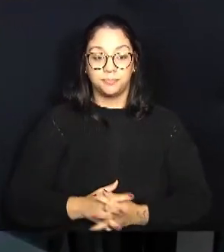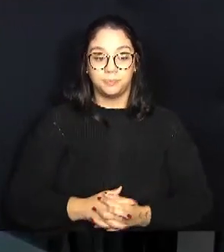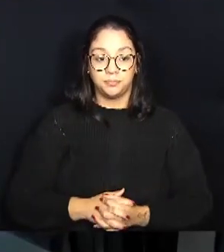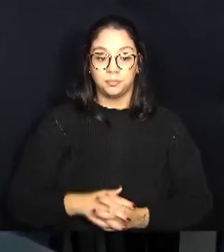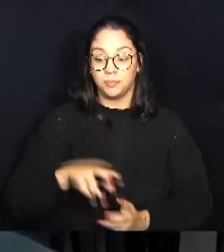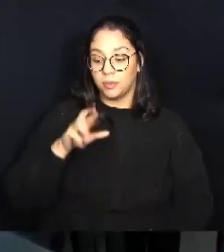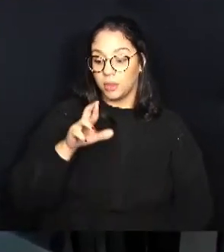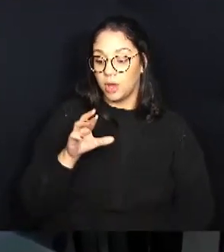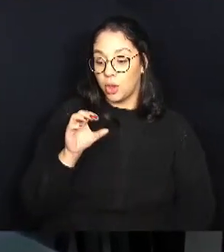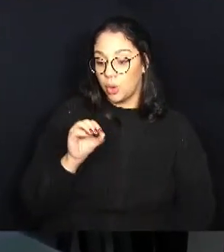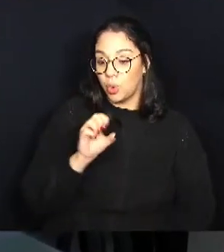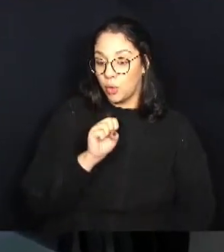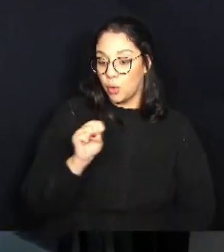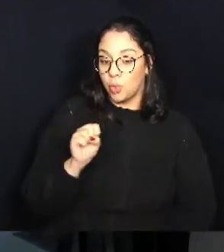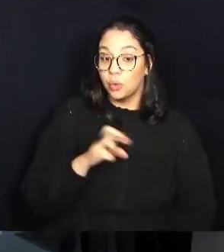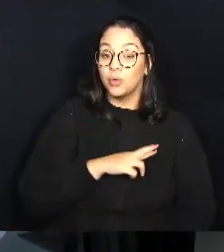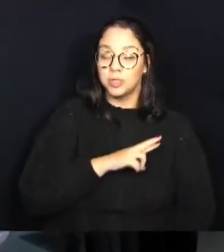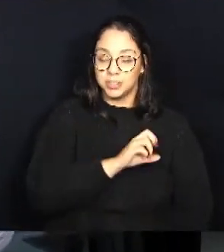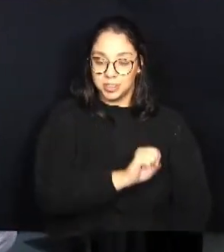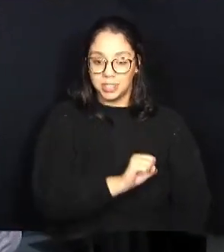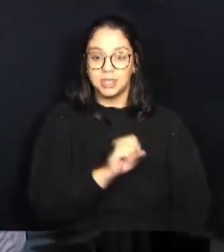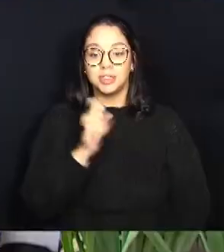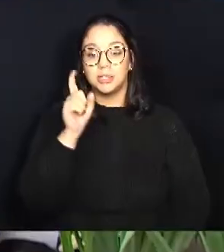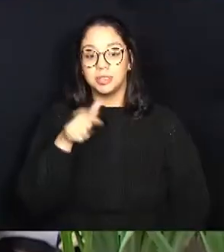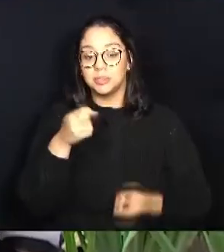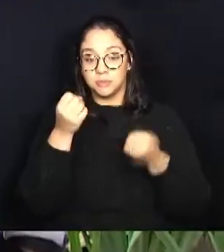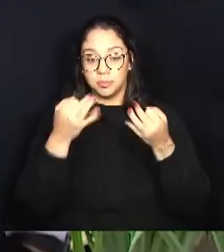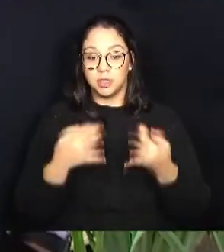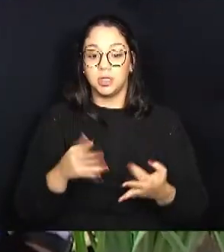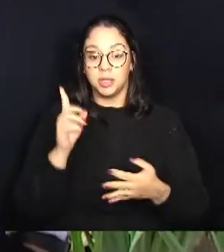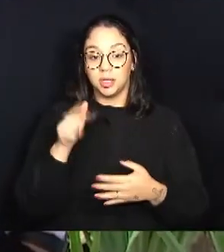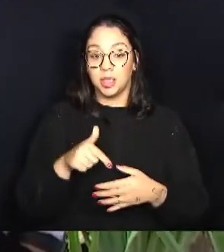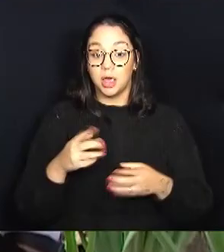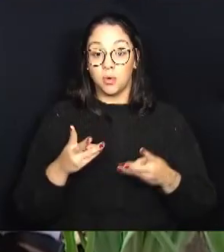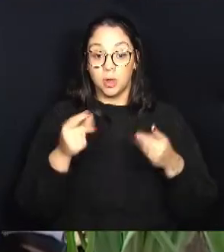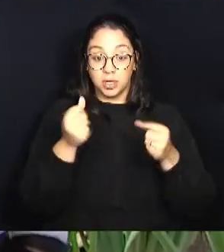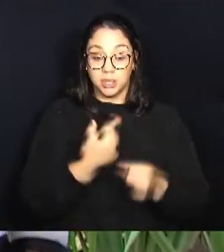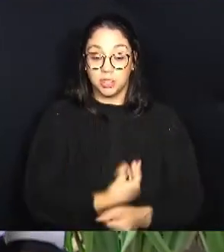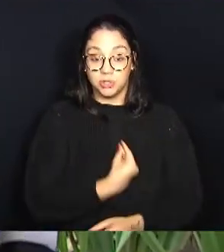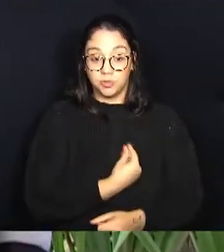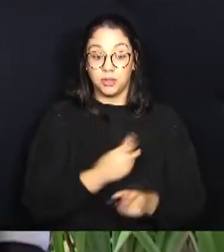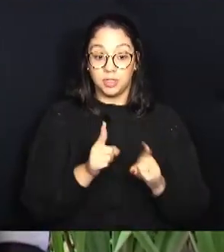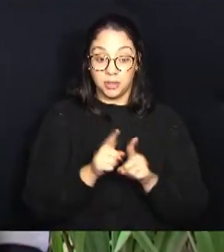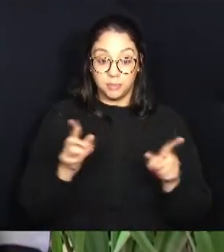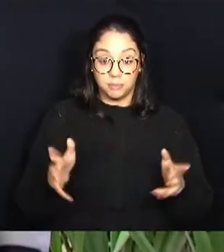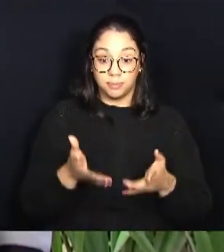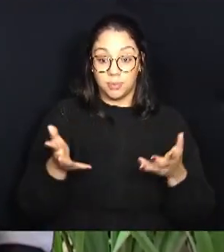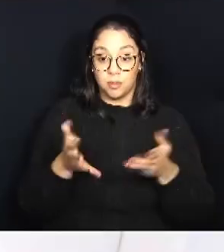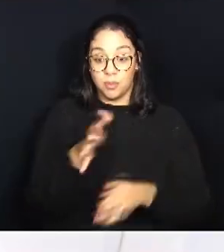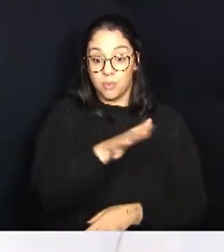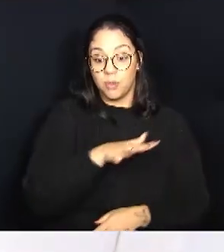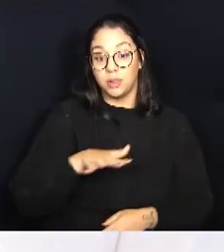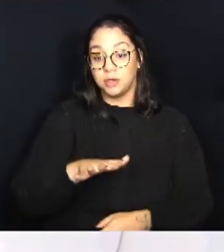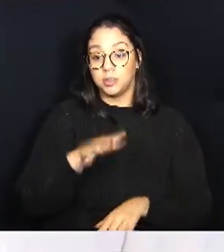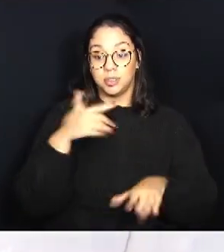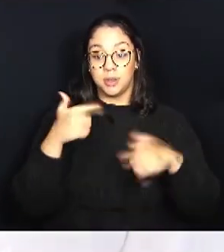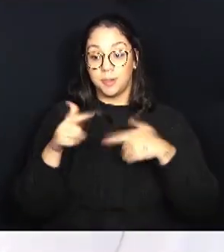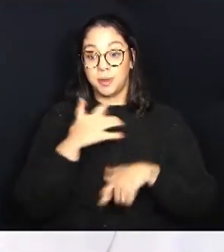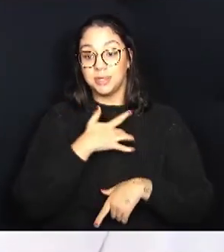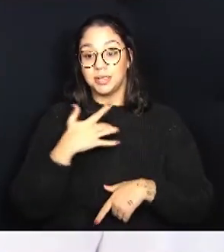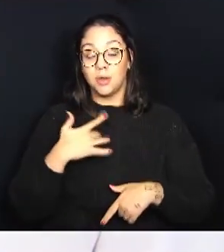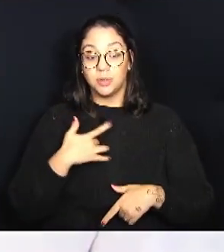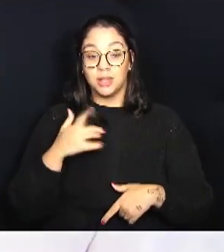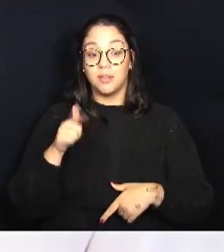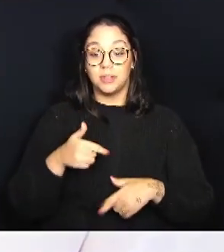a promoção da qualidade de vida dos servidores e a construção de um ambiente de trabalho saudável que valoriza